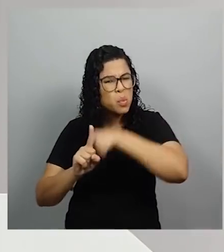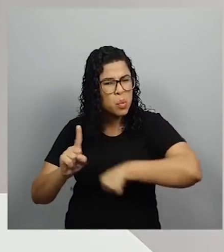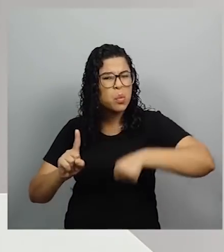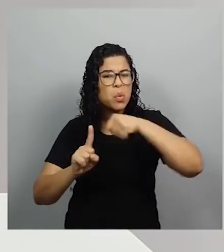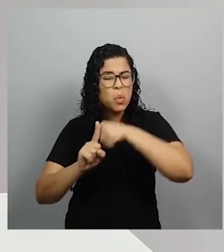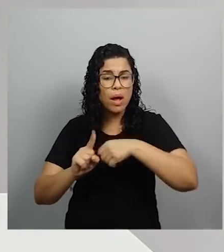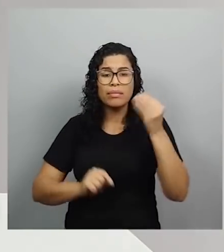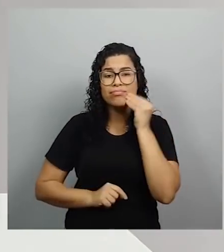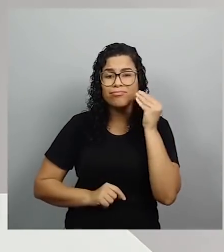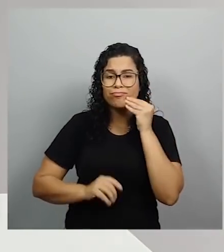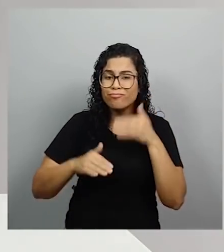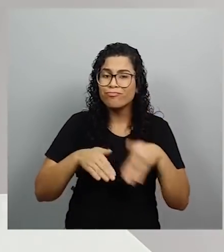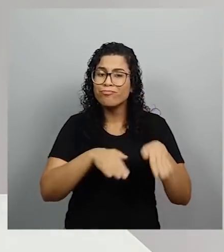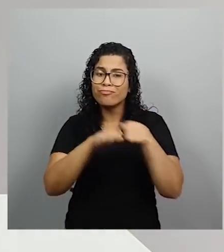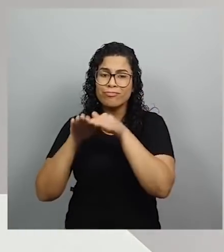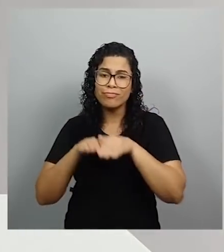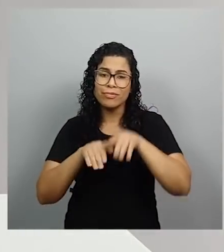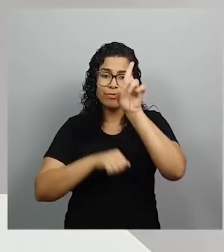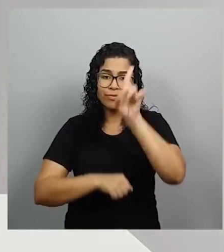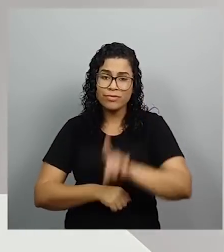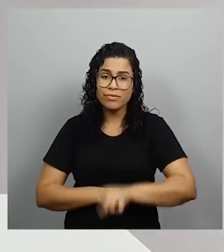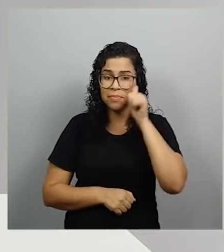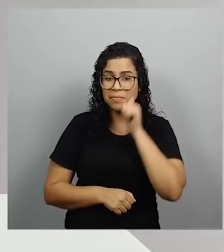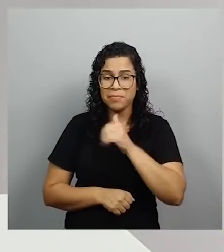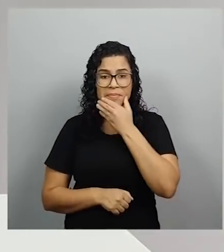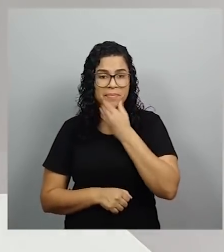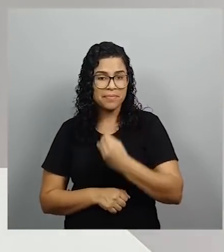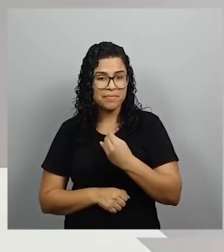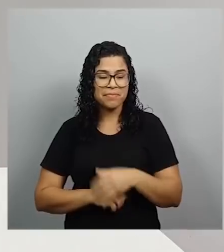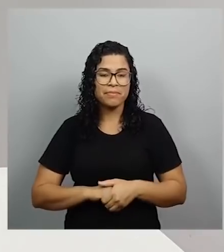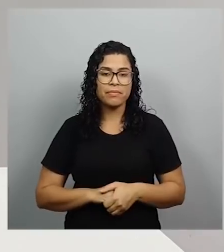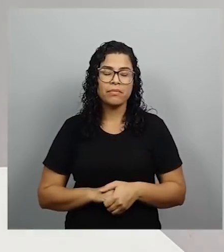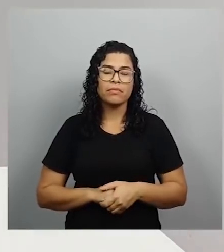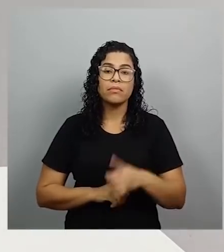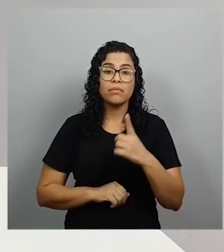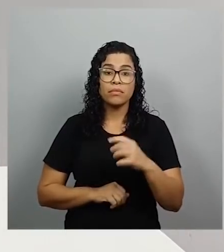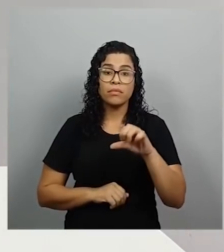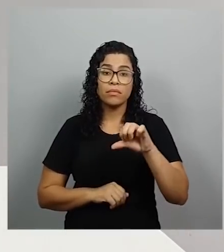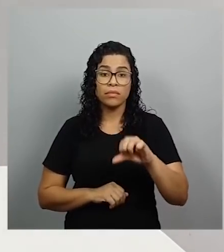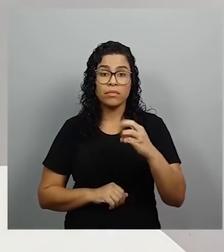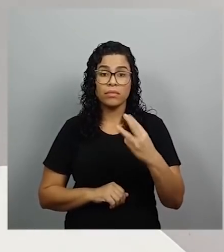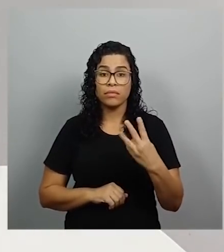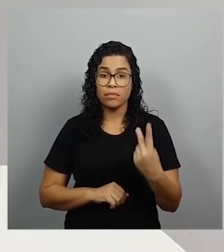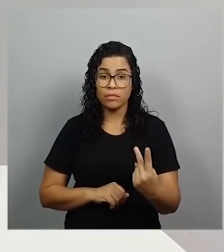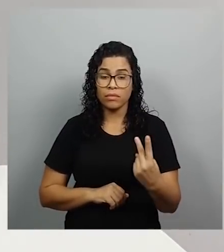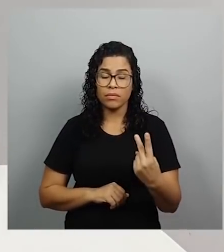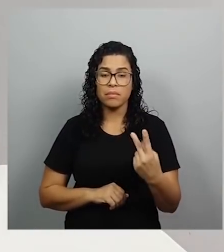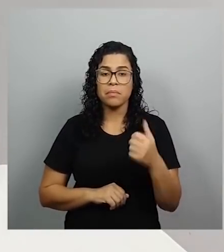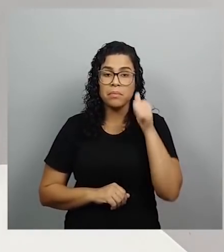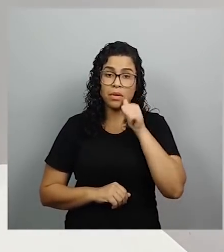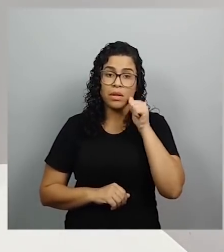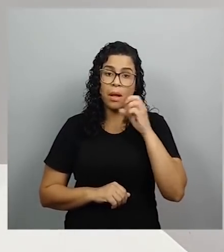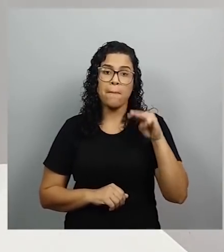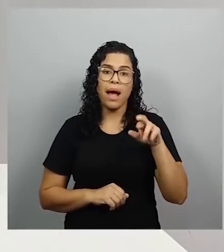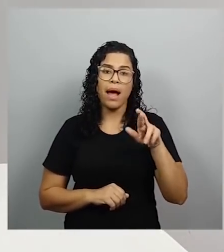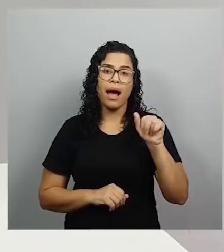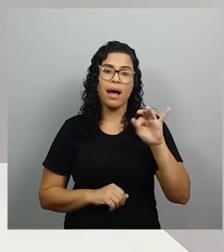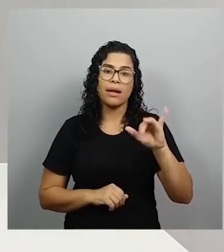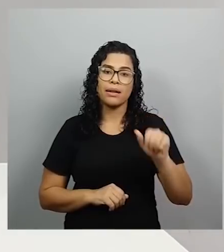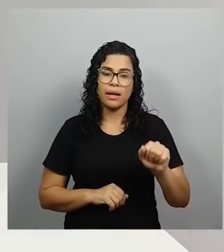pela igualdade de direito entre homens e mulheres. Em 1932, Maria Lenk foi a primeira